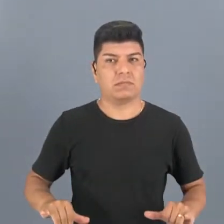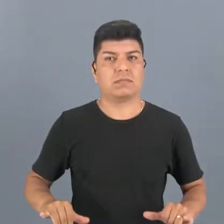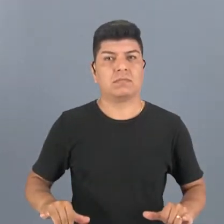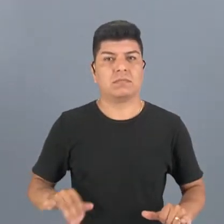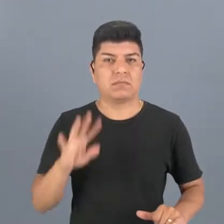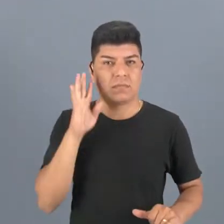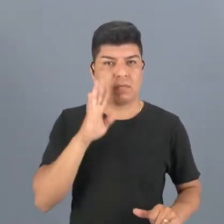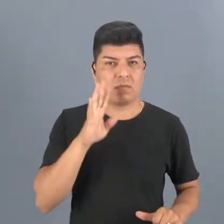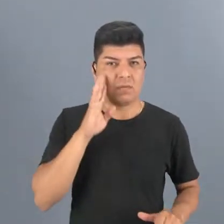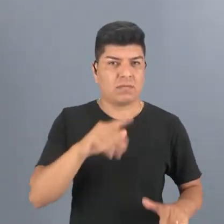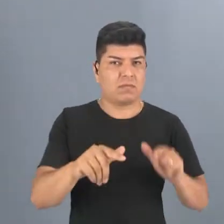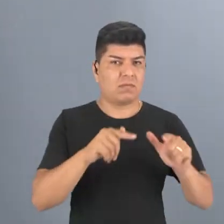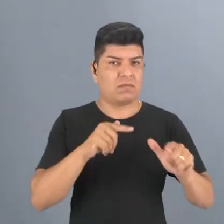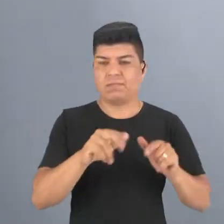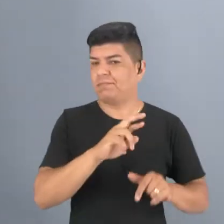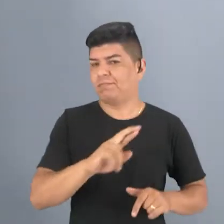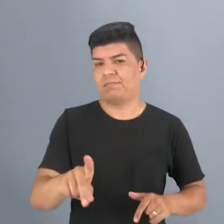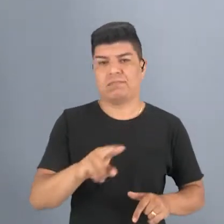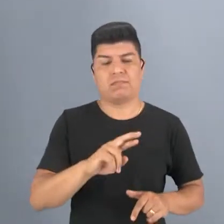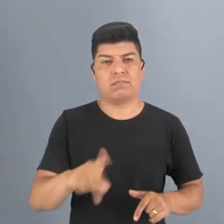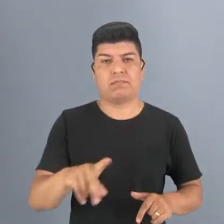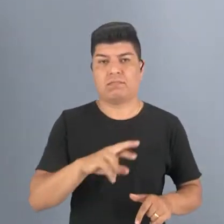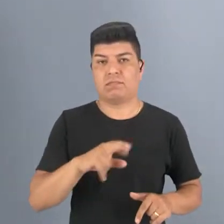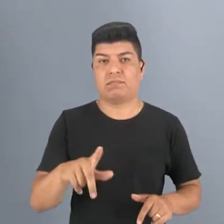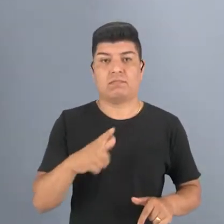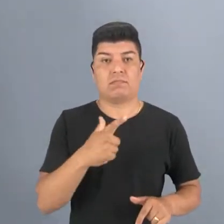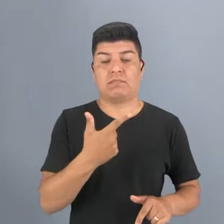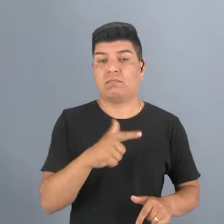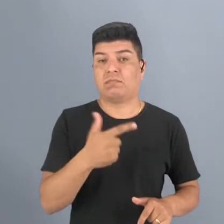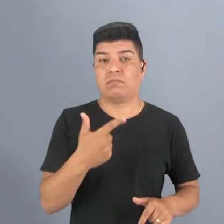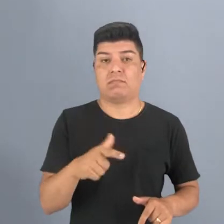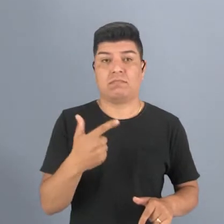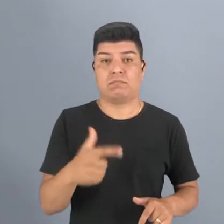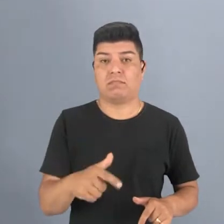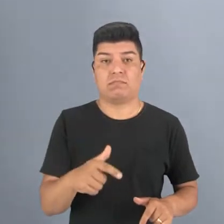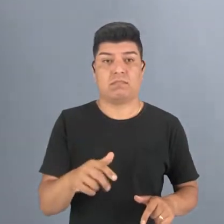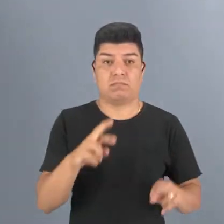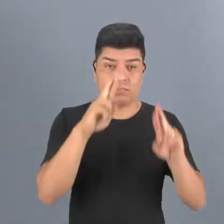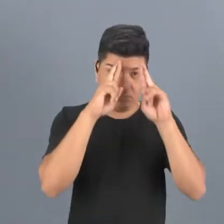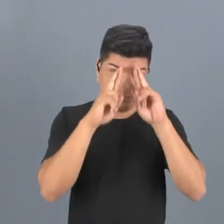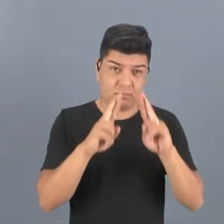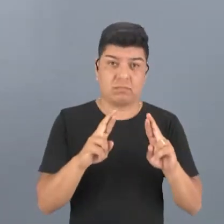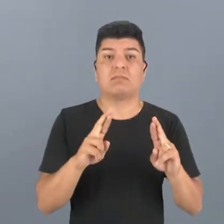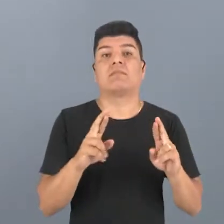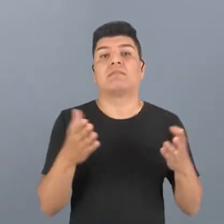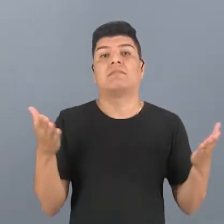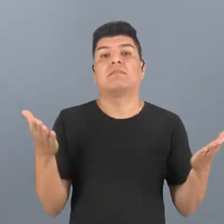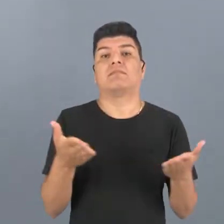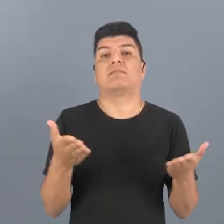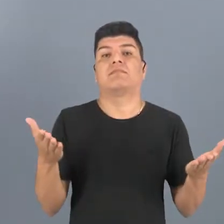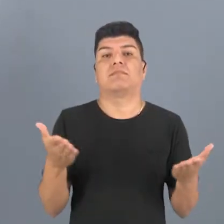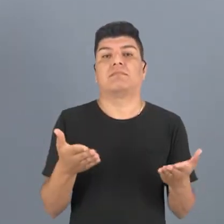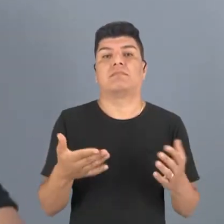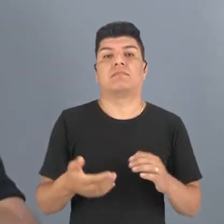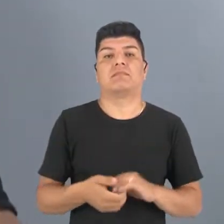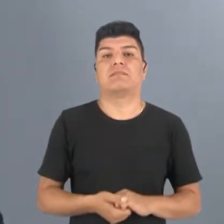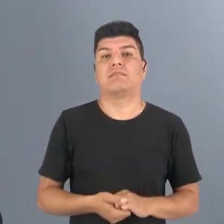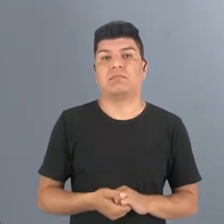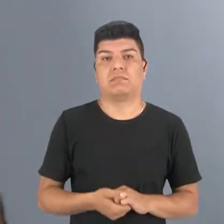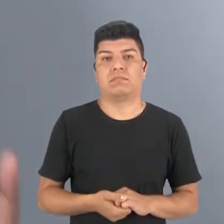trabalho legal, né? Que não era reconhecido. E hoje eu estou aqui